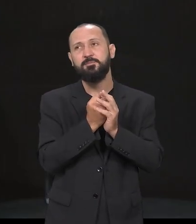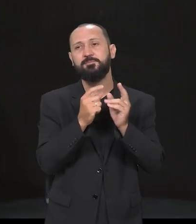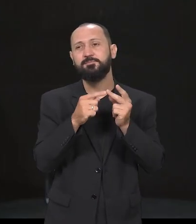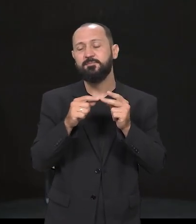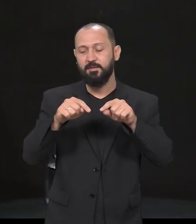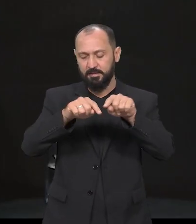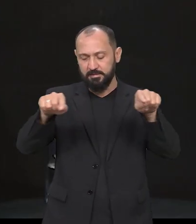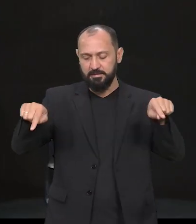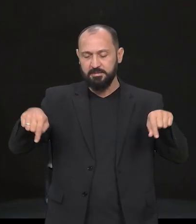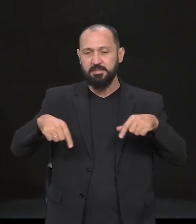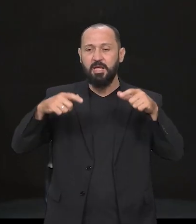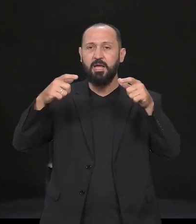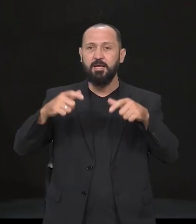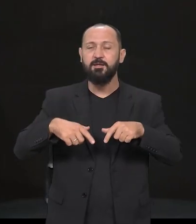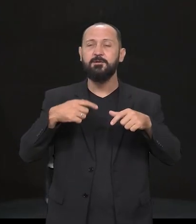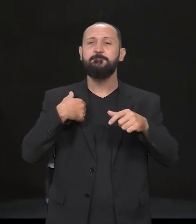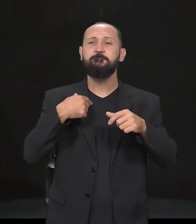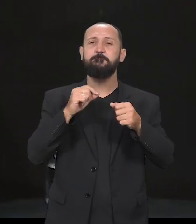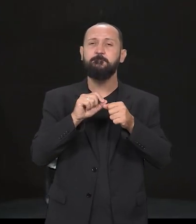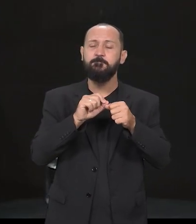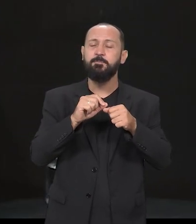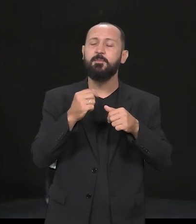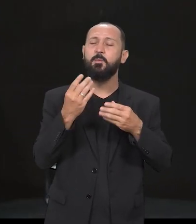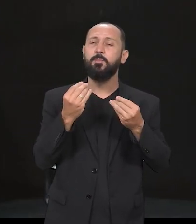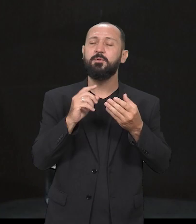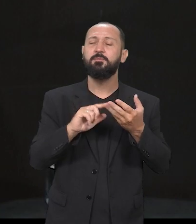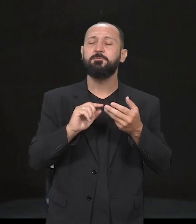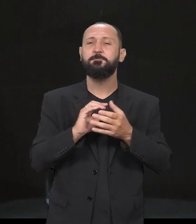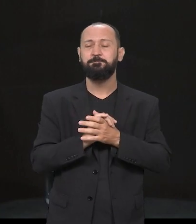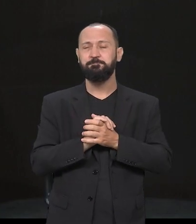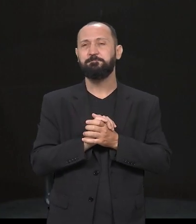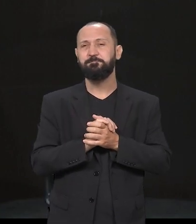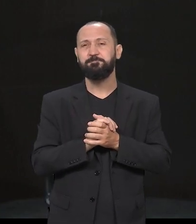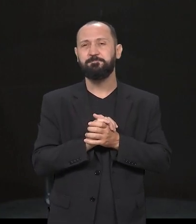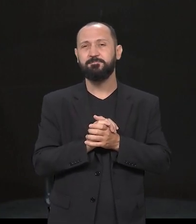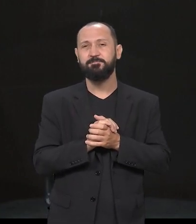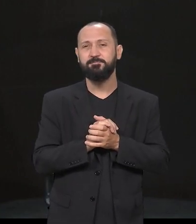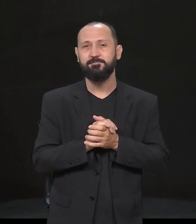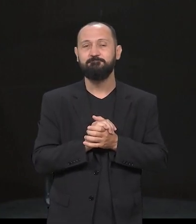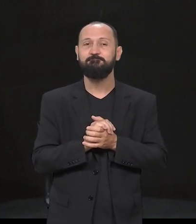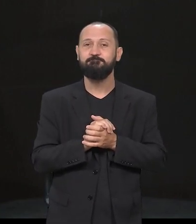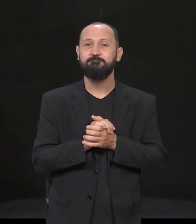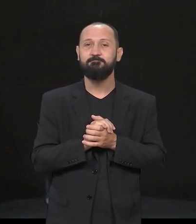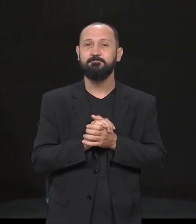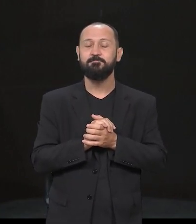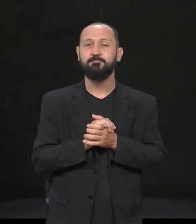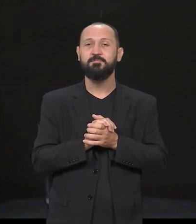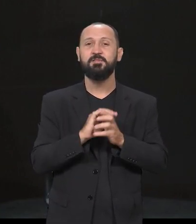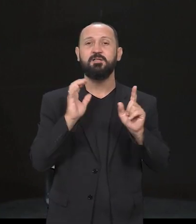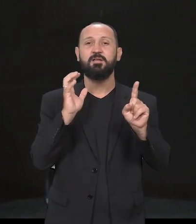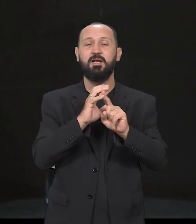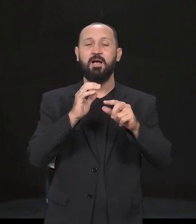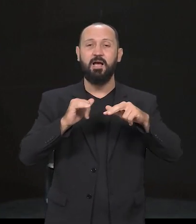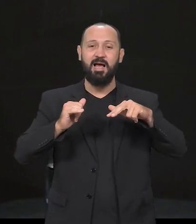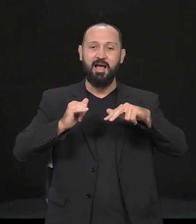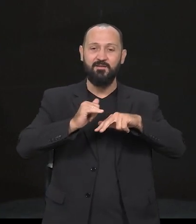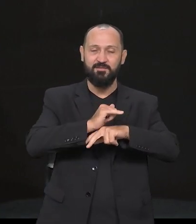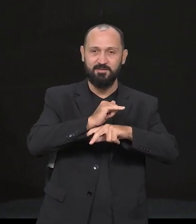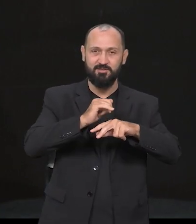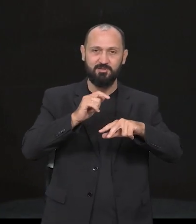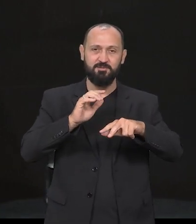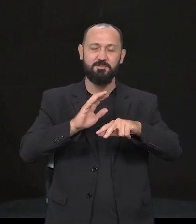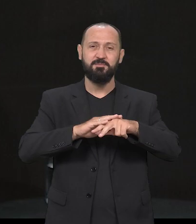cena, né, de local de crime que eu fiz bastante também, O impacto da vítima em